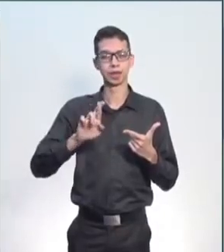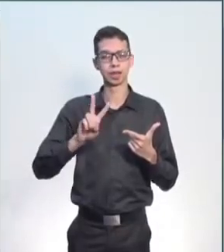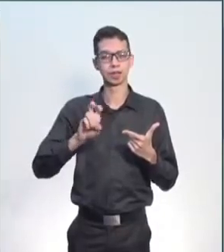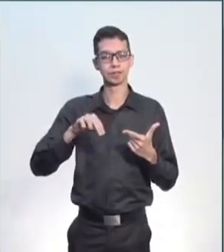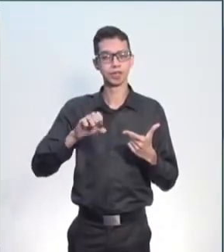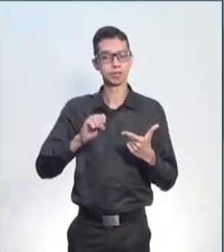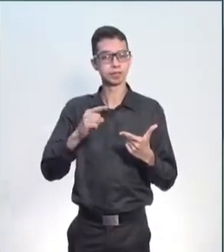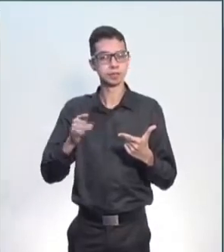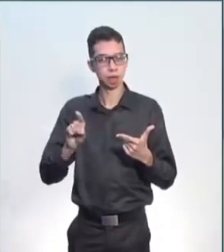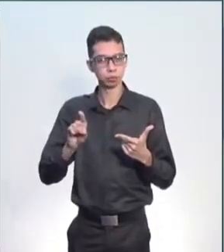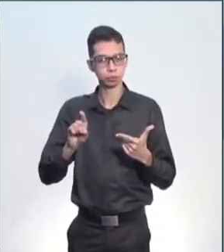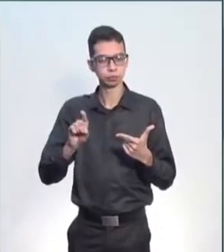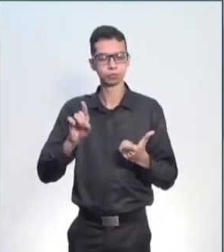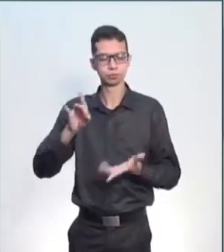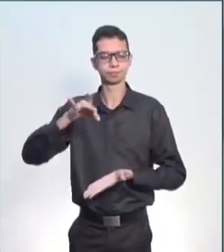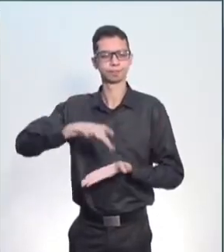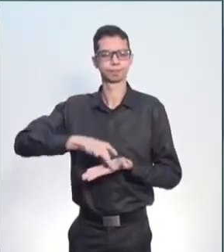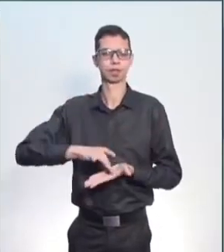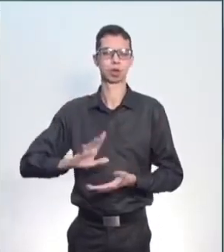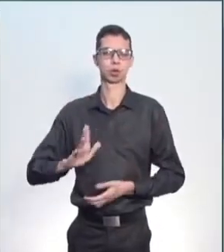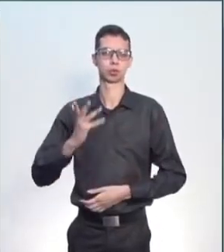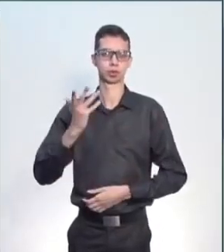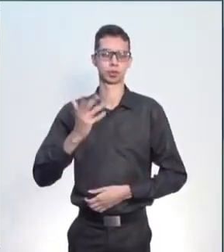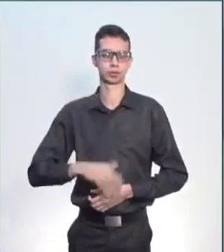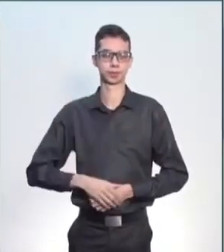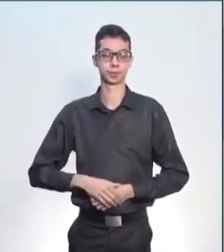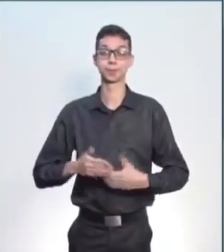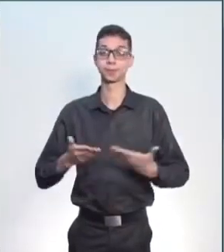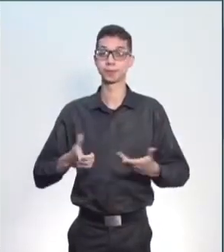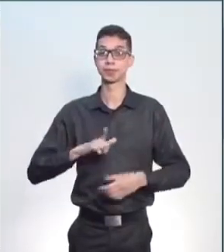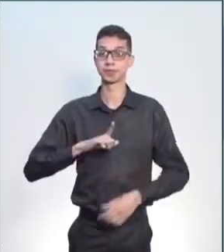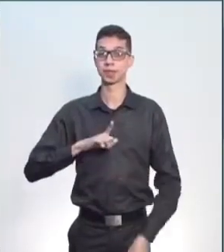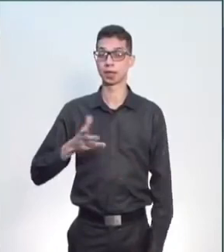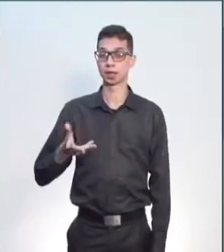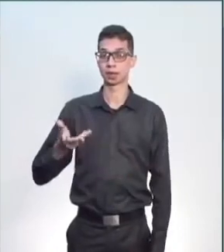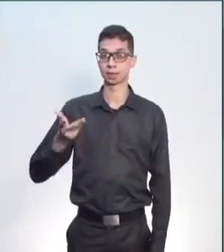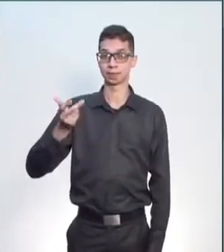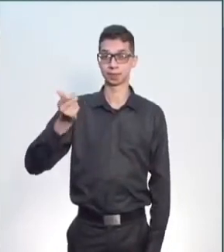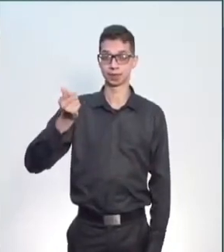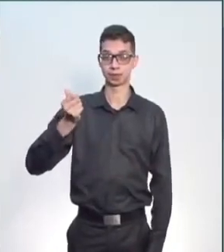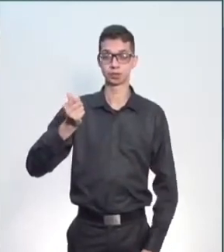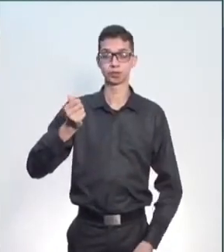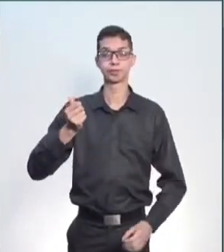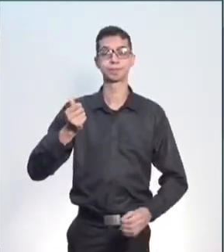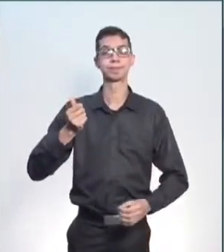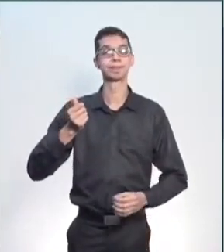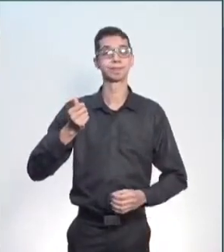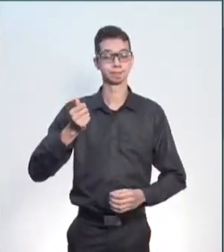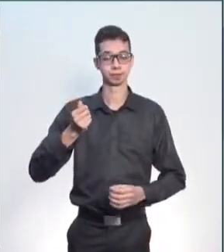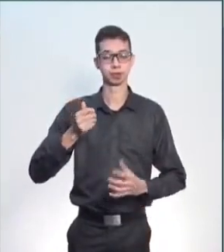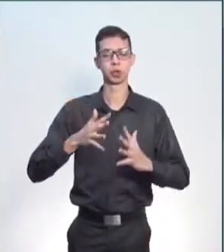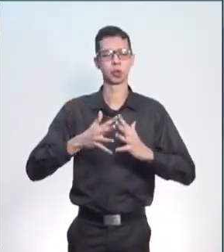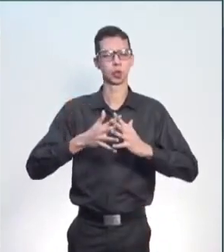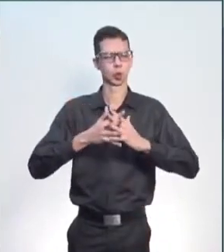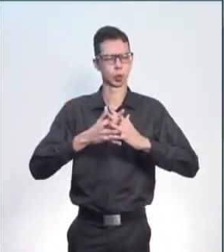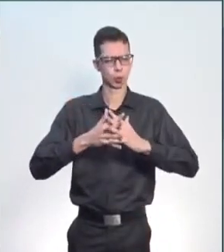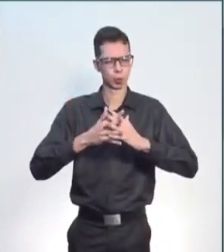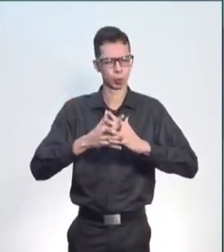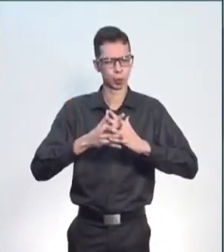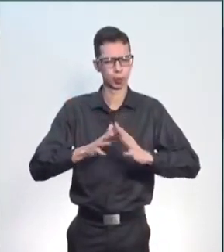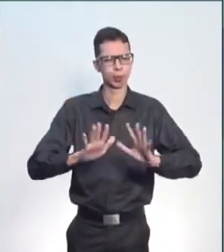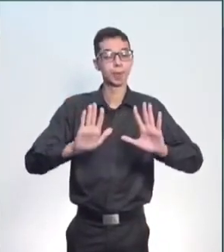na realidade. Então, nós temos uma habilidade com um movimento bem complexo. Eu espero ter